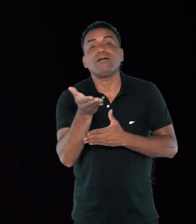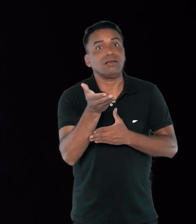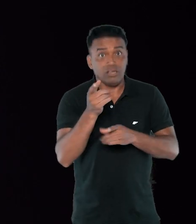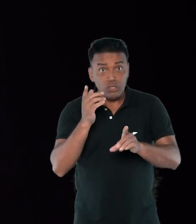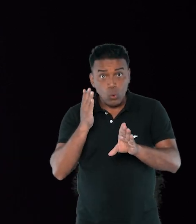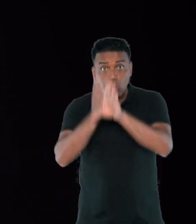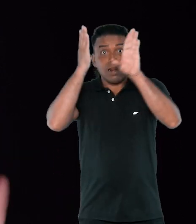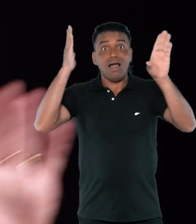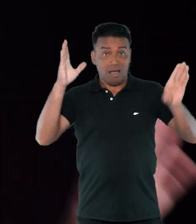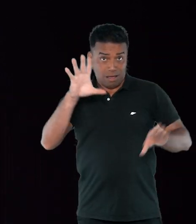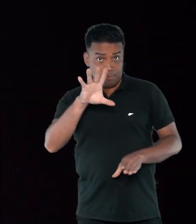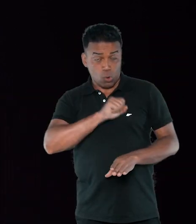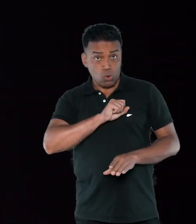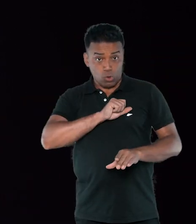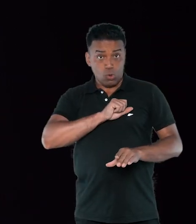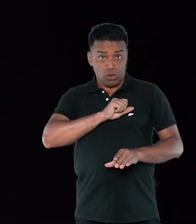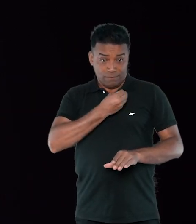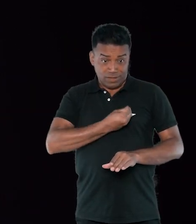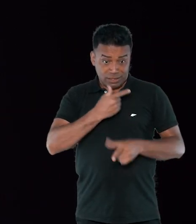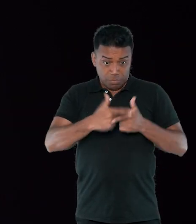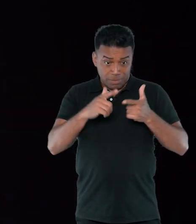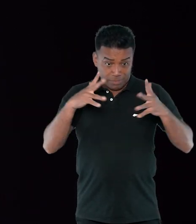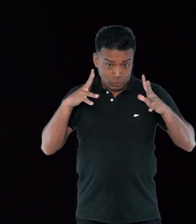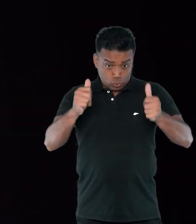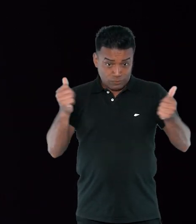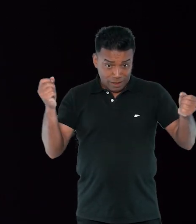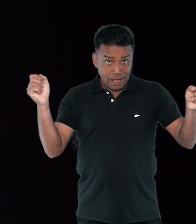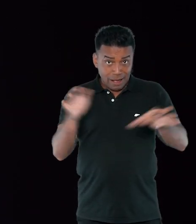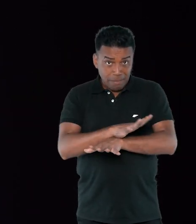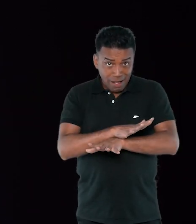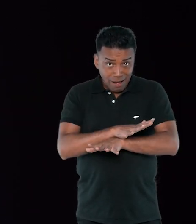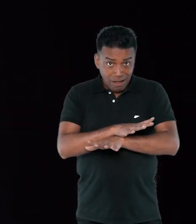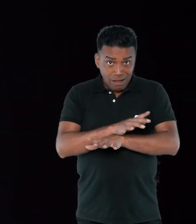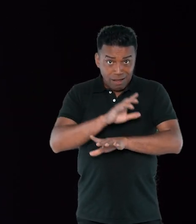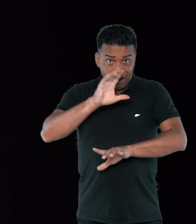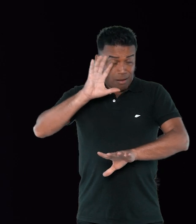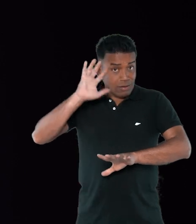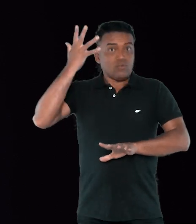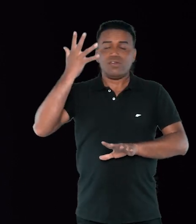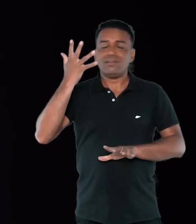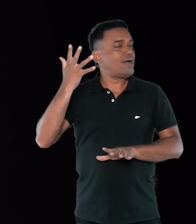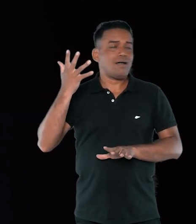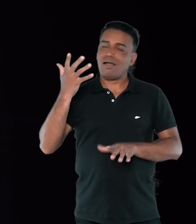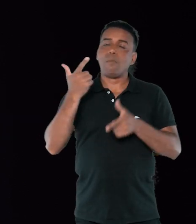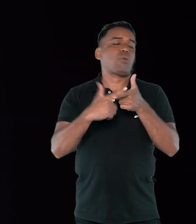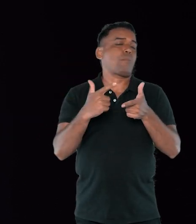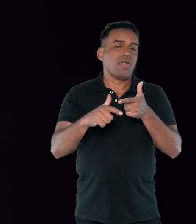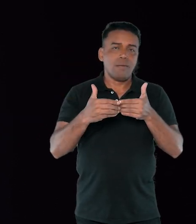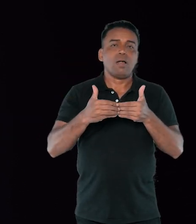encontrado, descoberto, que tudo na vida se resolveu, e não é assim que funciona. Os problemas só estão começando,